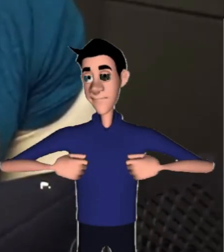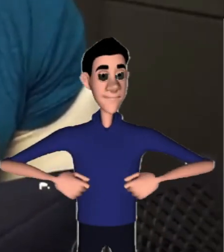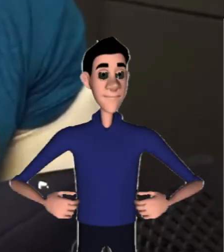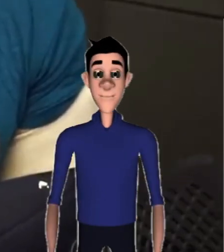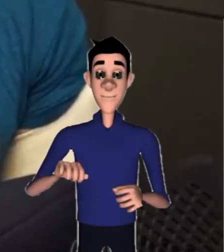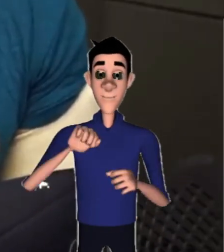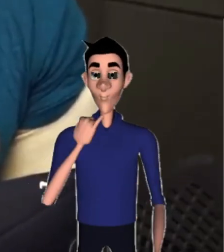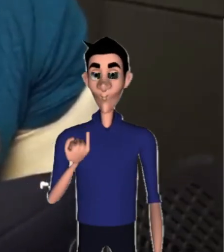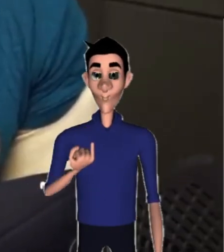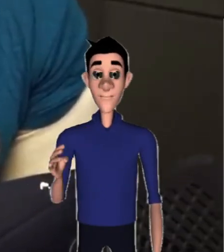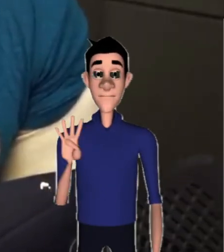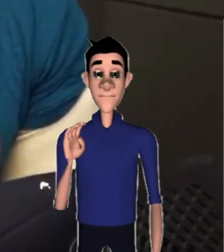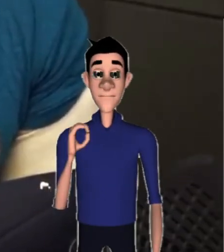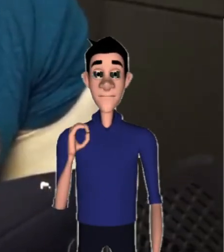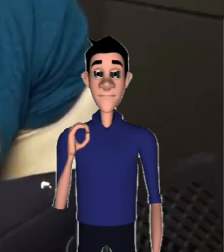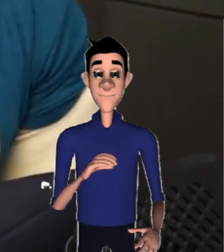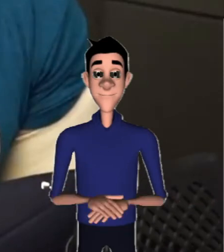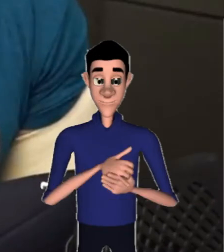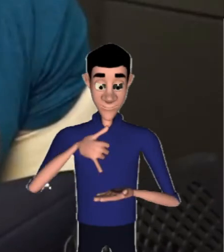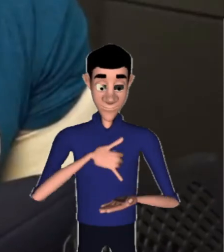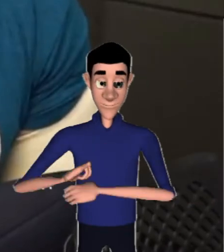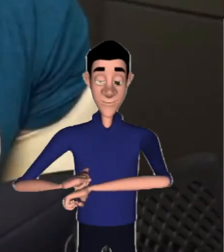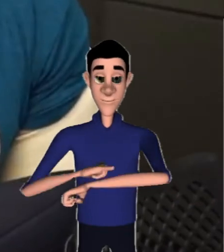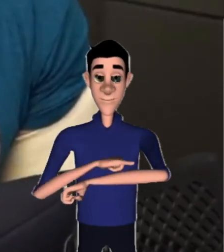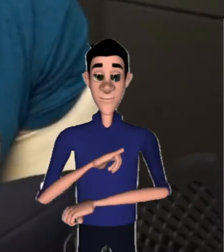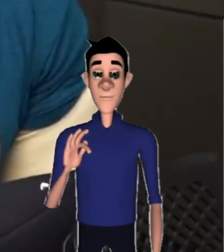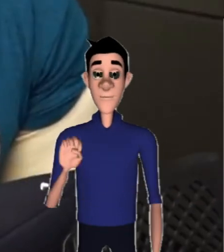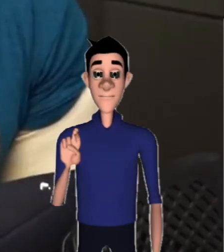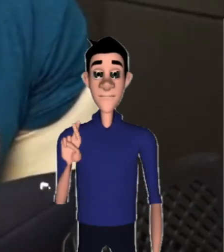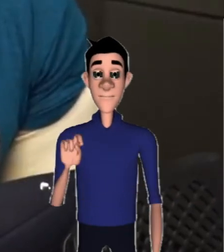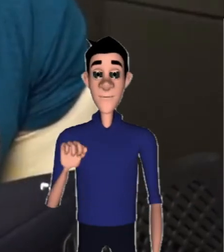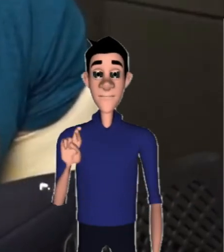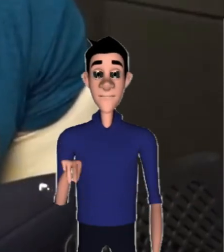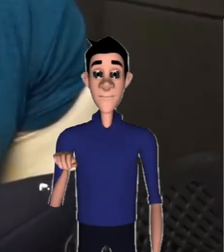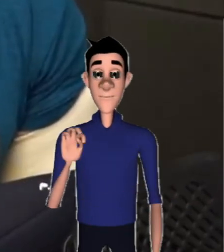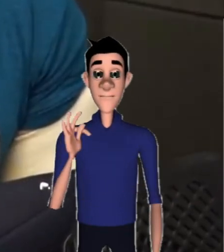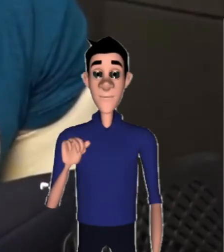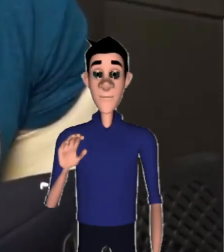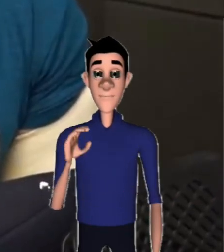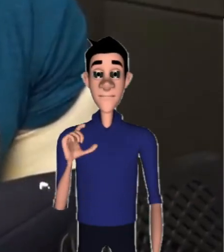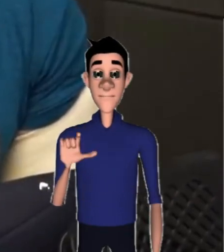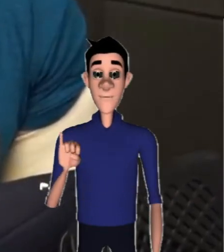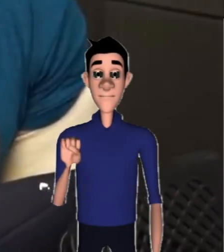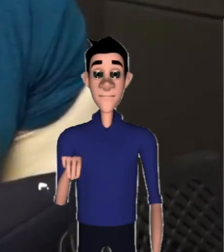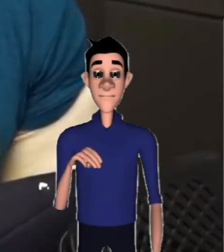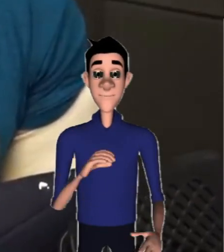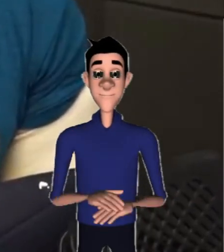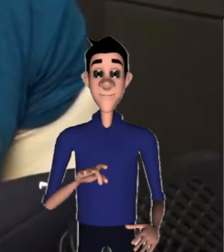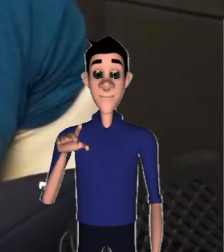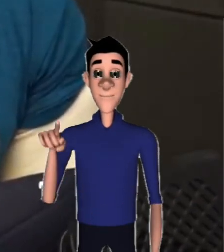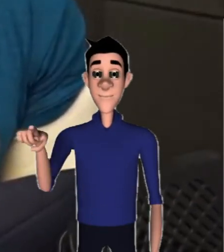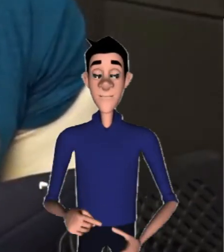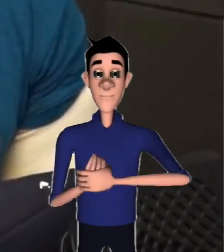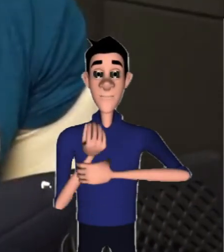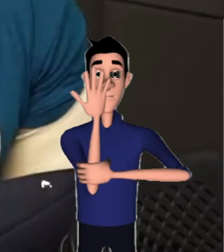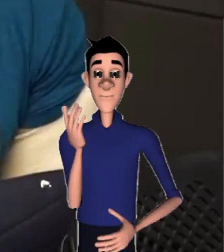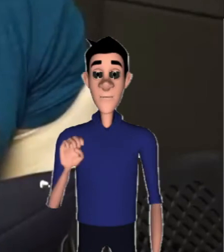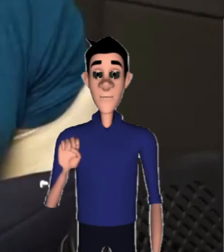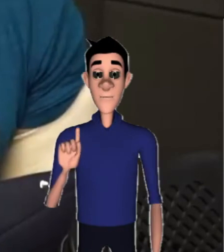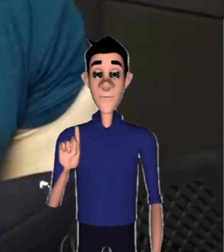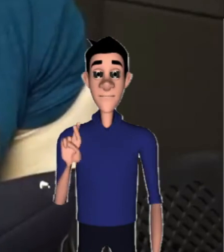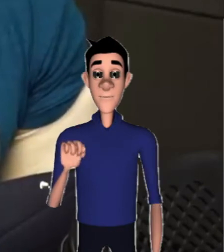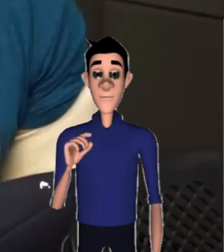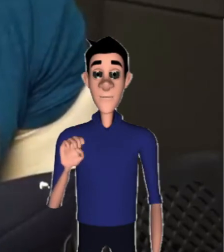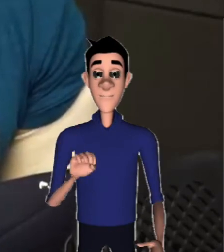2.500 calorias diárias. Você consegue fazer ele emagrecer fazendo uma dieta de 2.800, 2.900, mas você